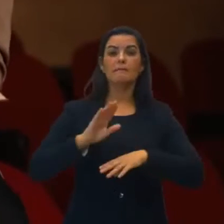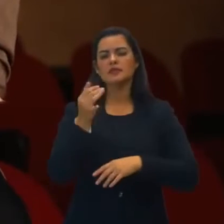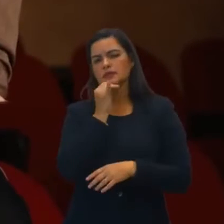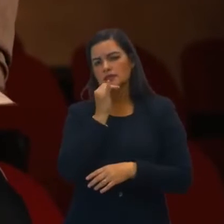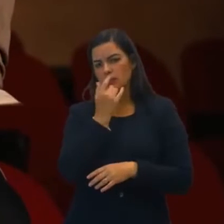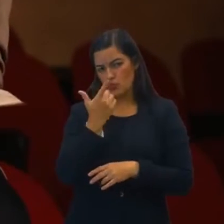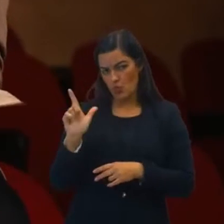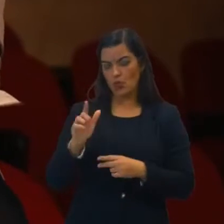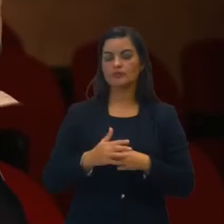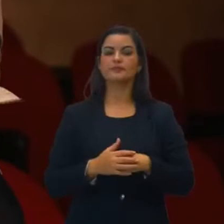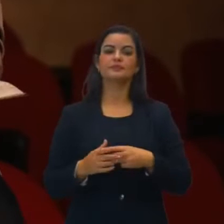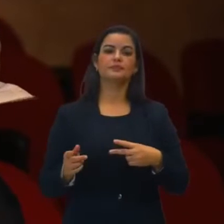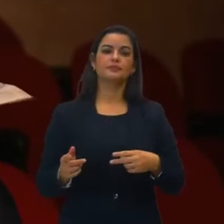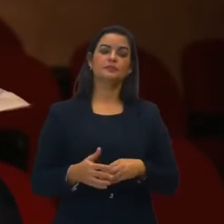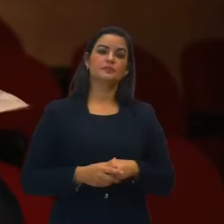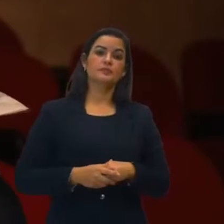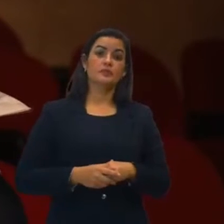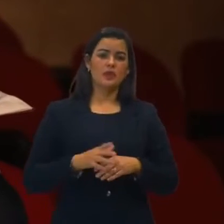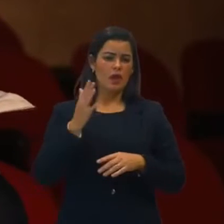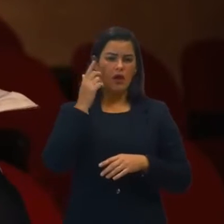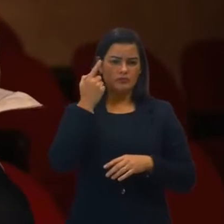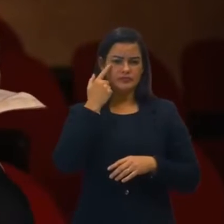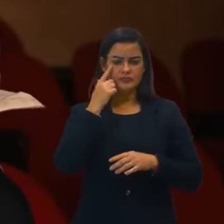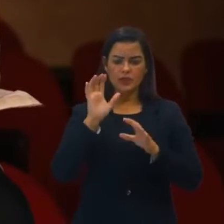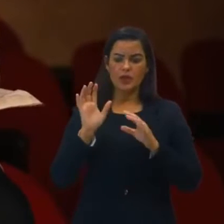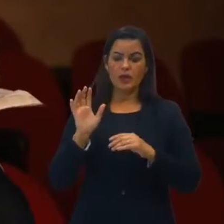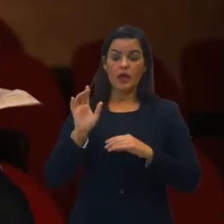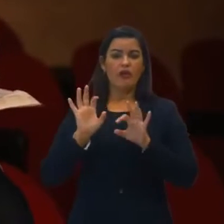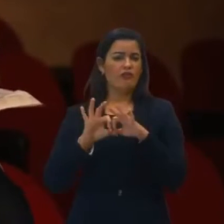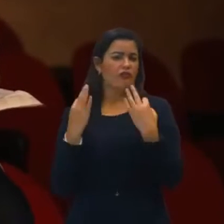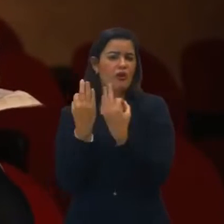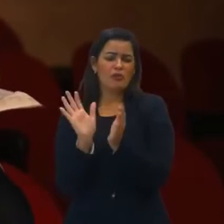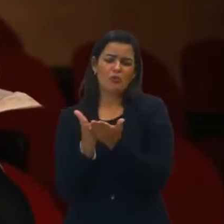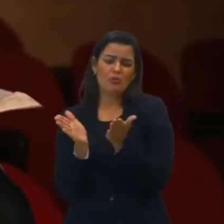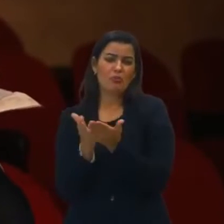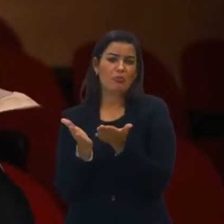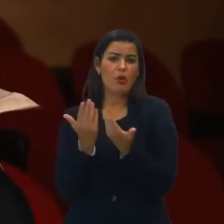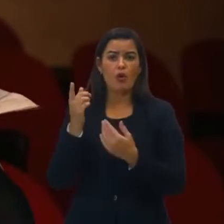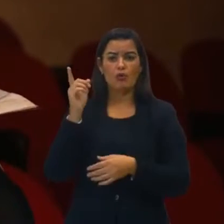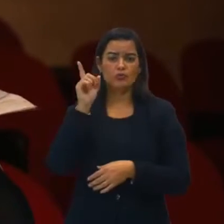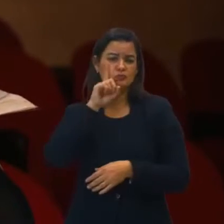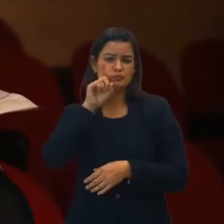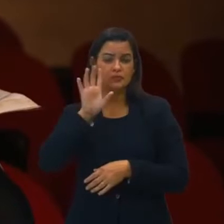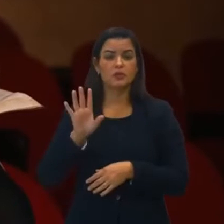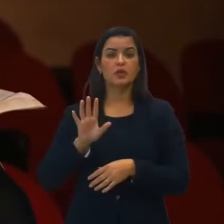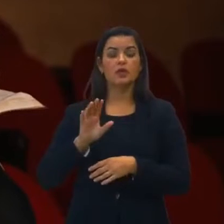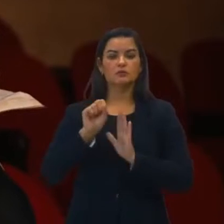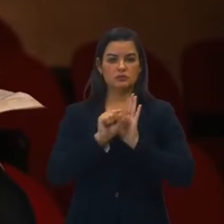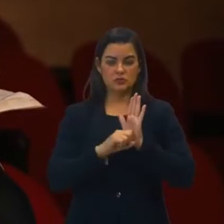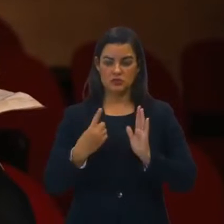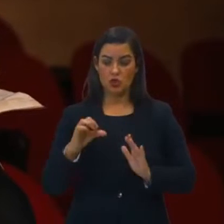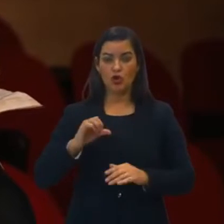exemplo. Havia uma família muito pobre na América, no século XIX. Esta família tinha 7 filhos